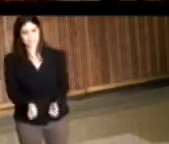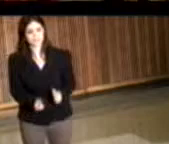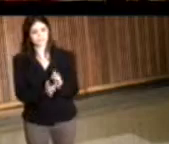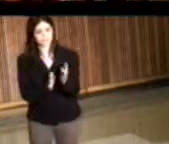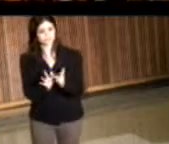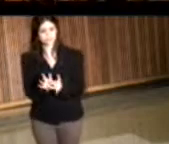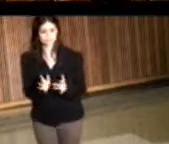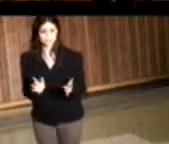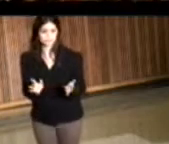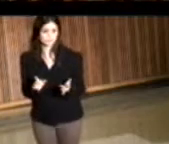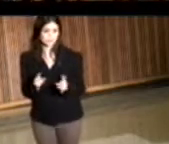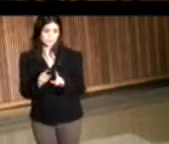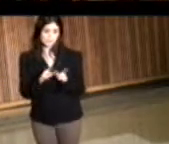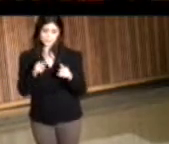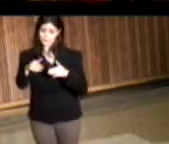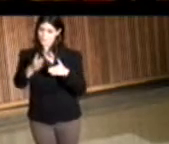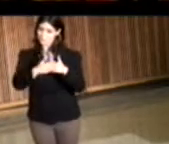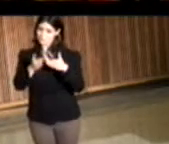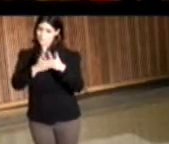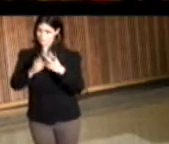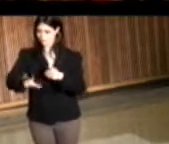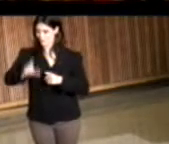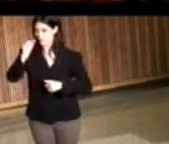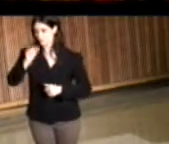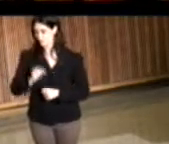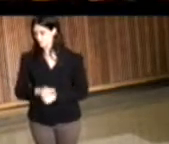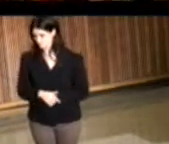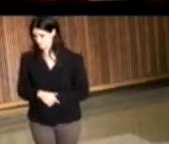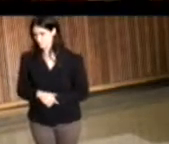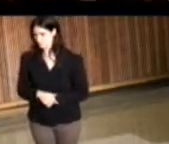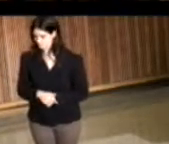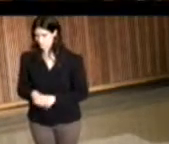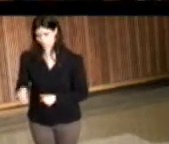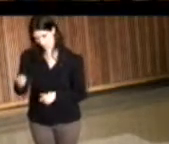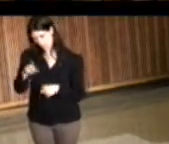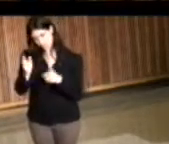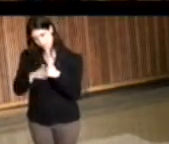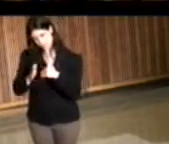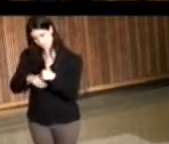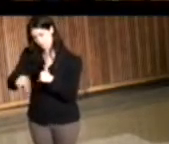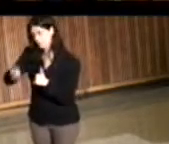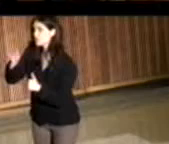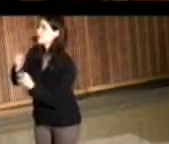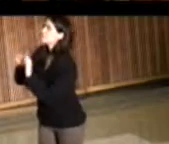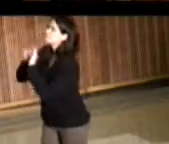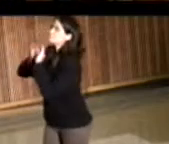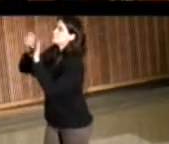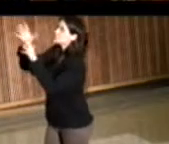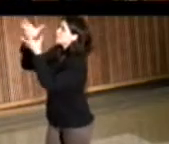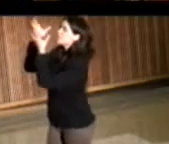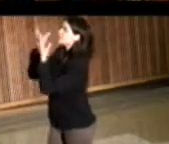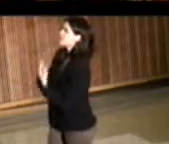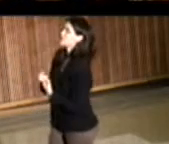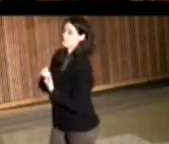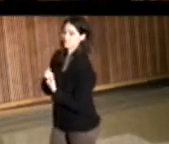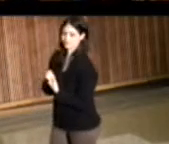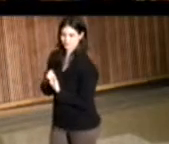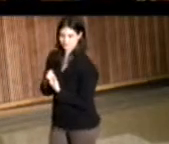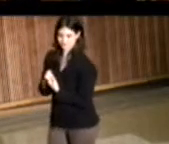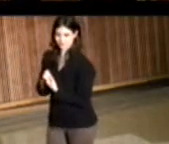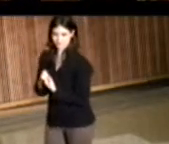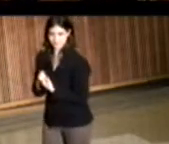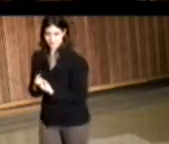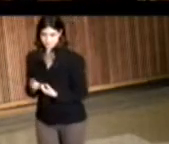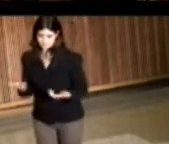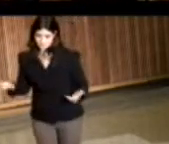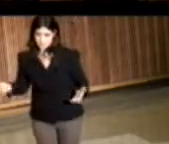na tua vida é você. Porque você também tem que decidir ser amado pelo Pai. E nessa noite eu